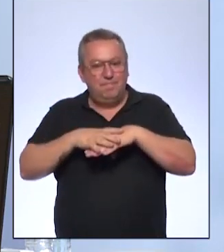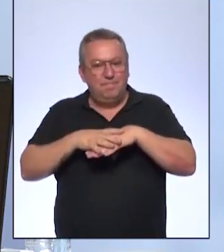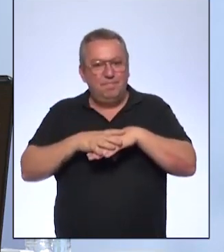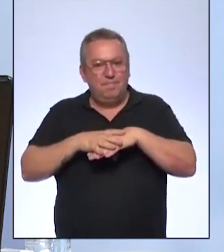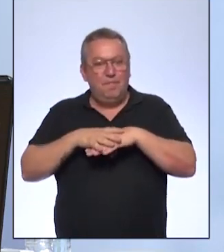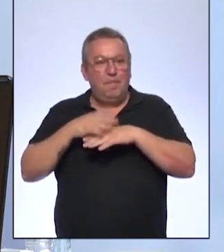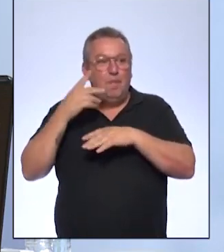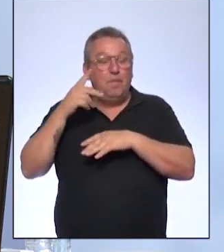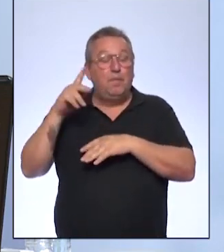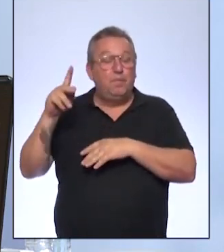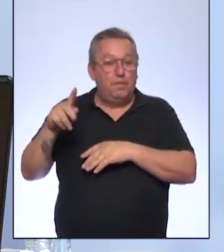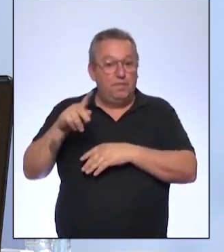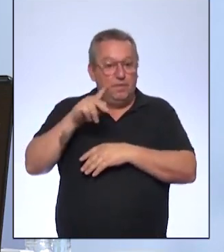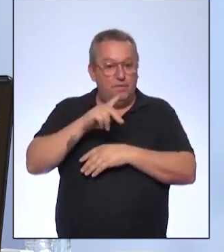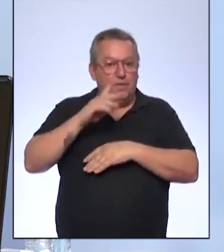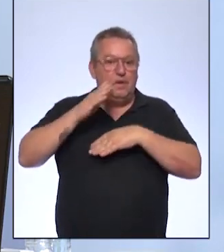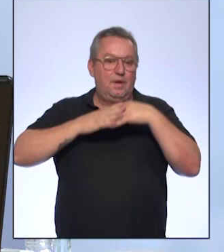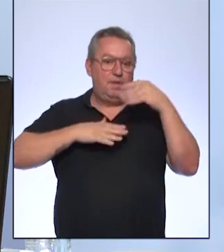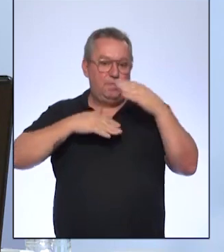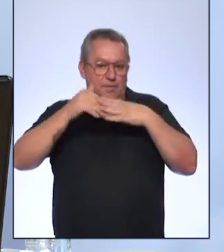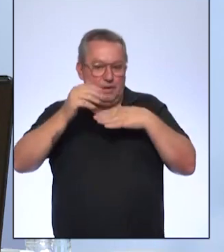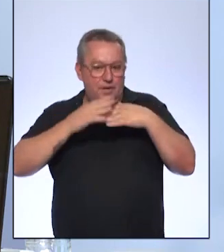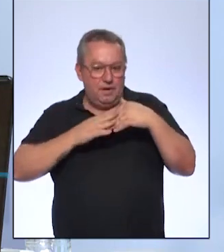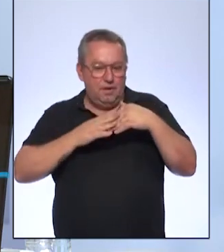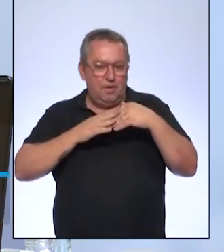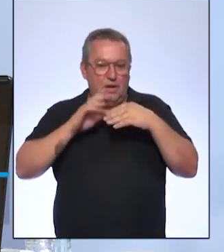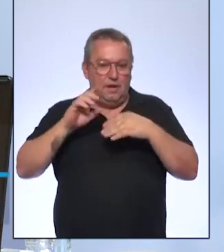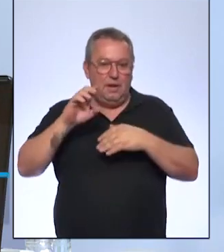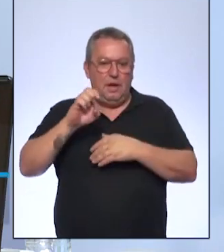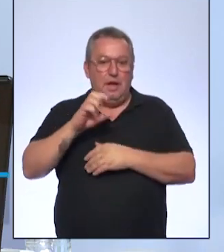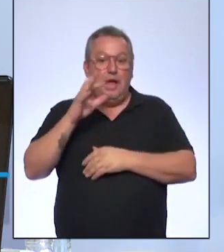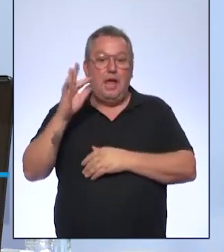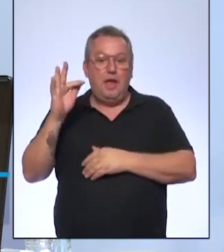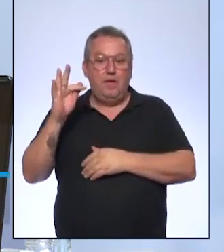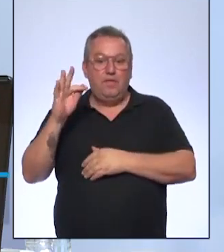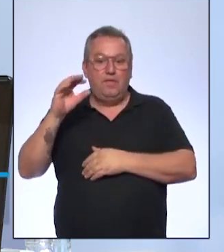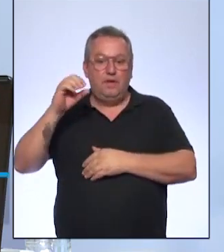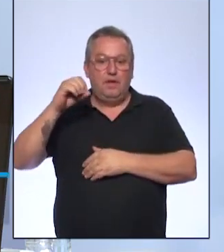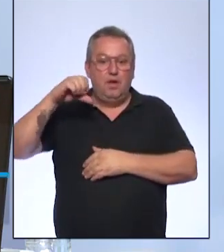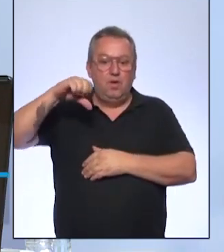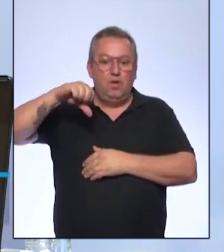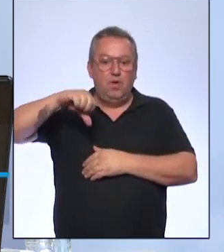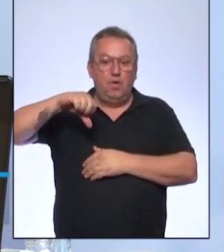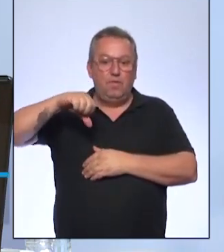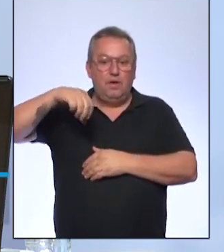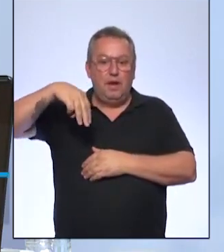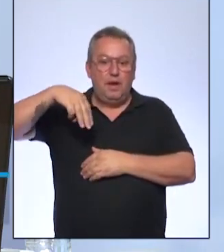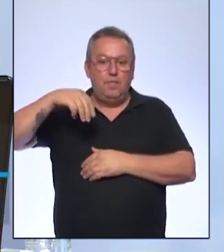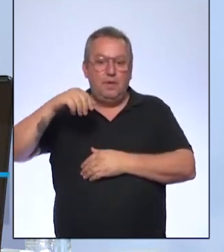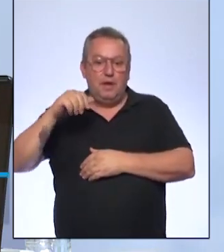os professores, a habilidade é EF